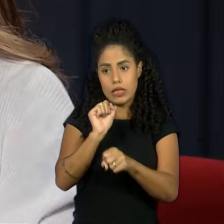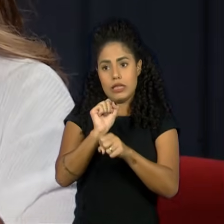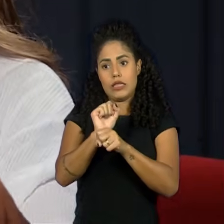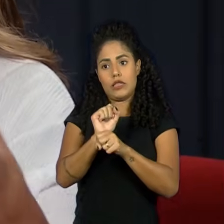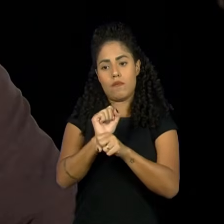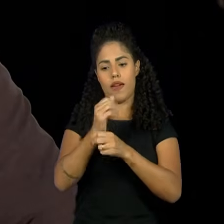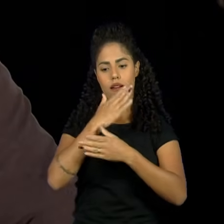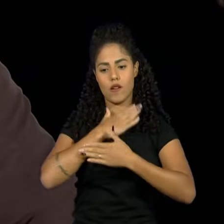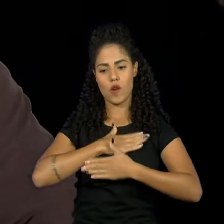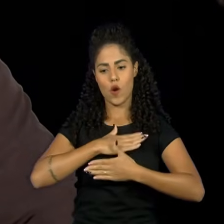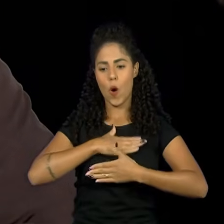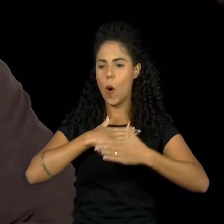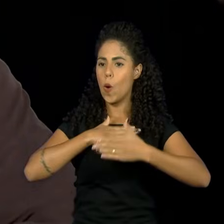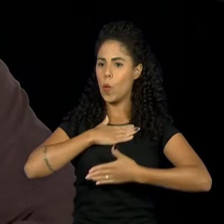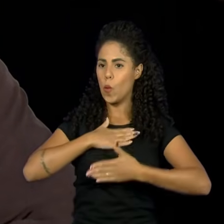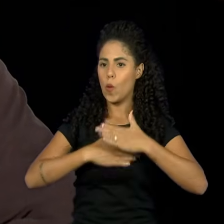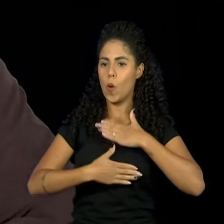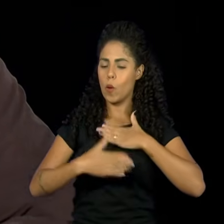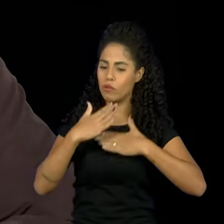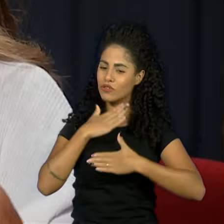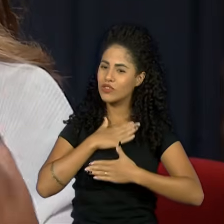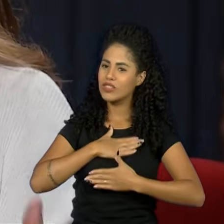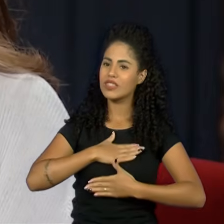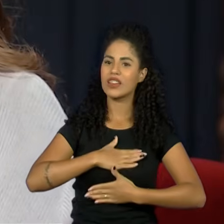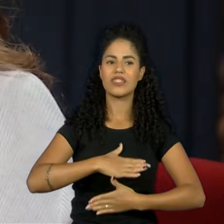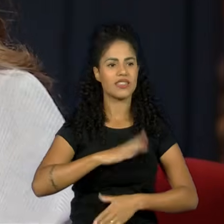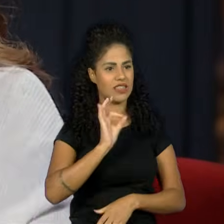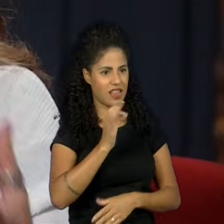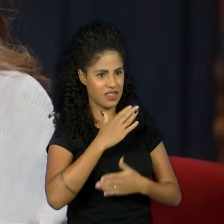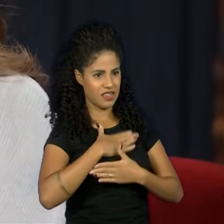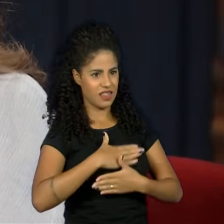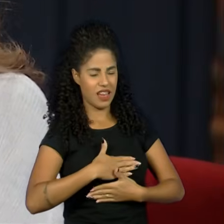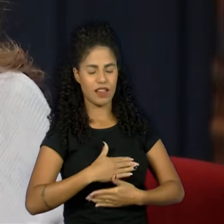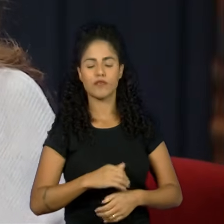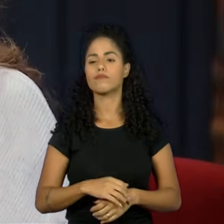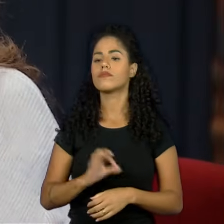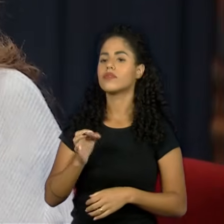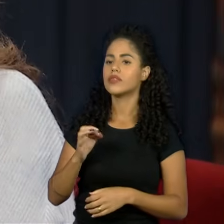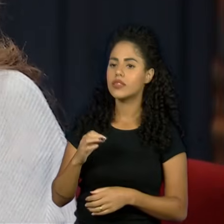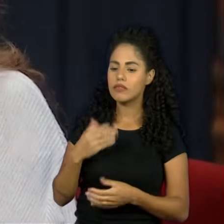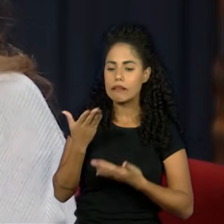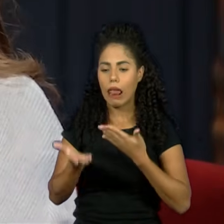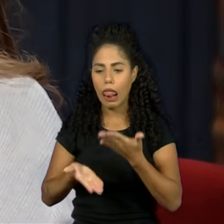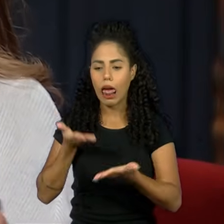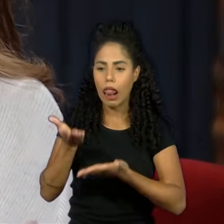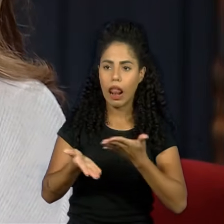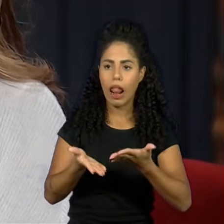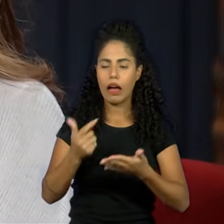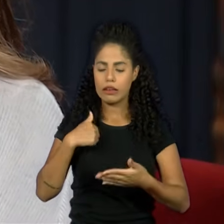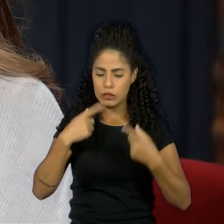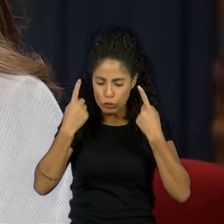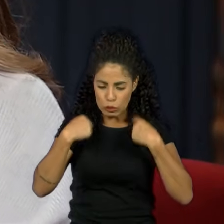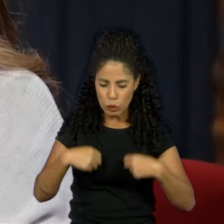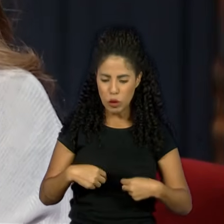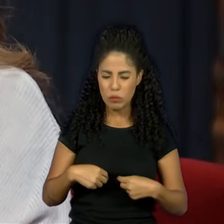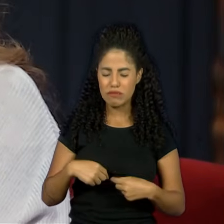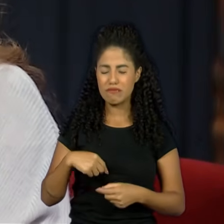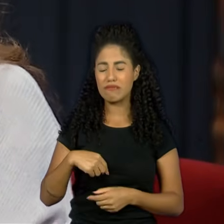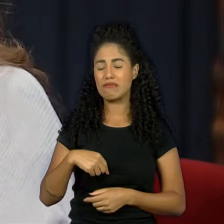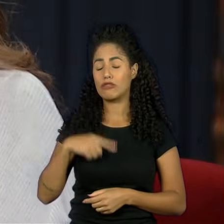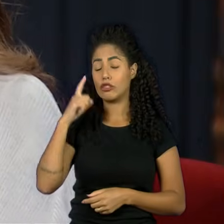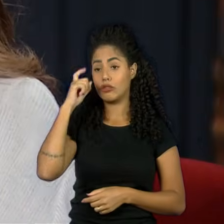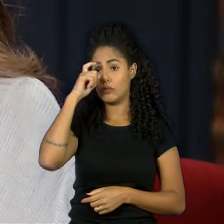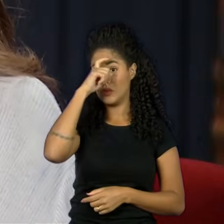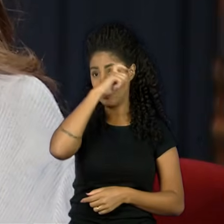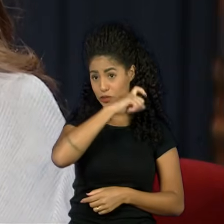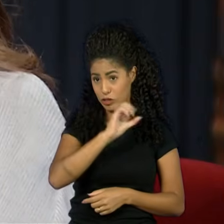tudo que eu te Descansar causei. dessa batalha. Eu te causei muitos danos tentando tratar a sua doença e o tratamento foi mais difícil do que a